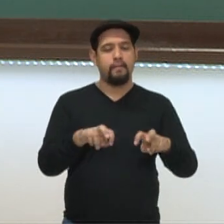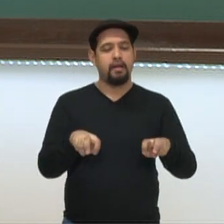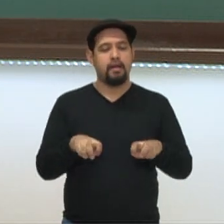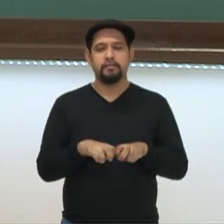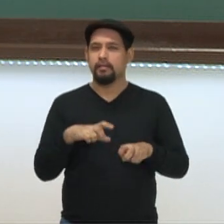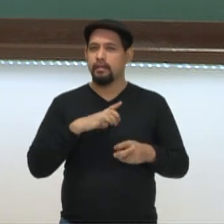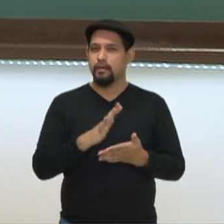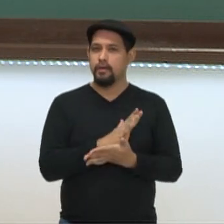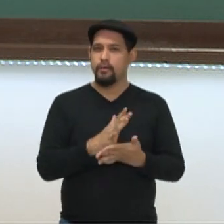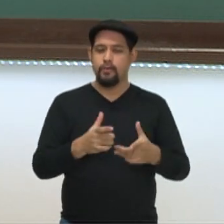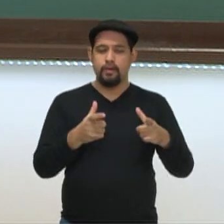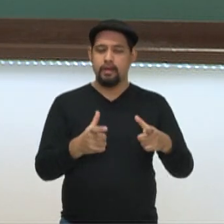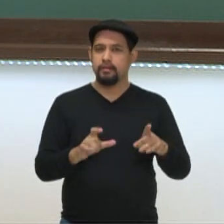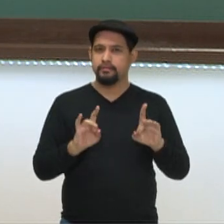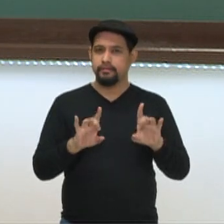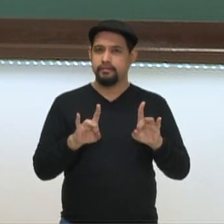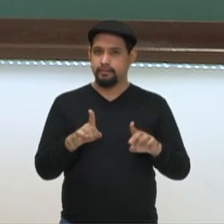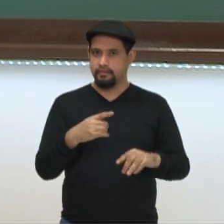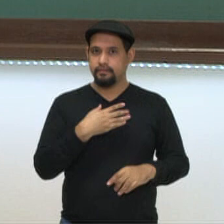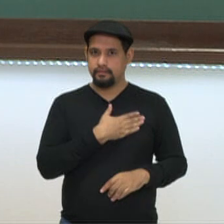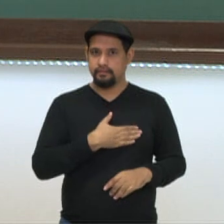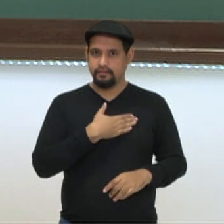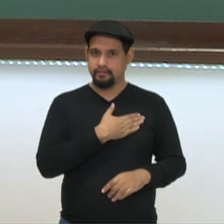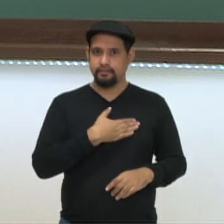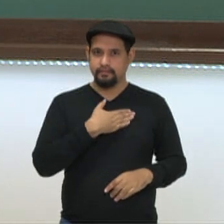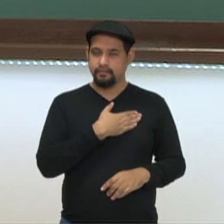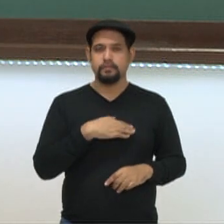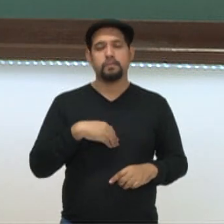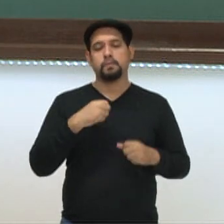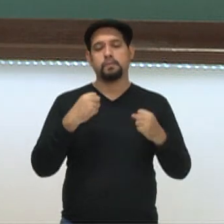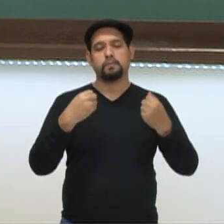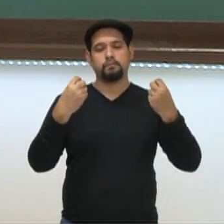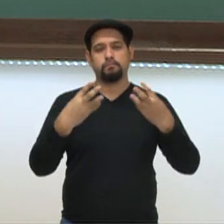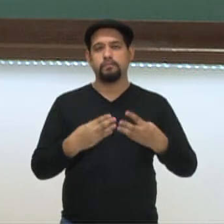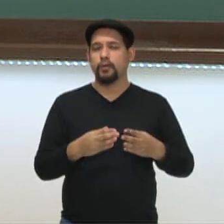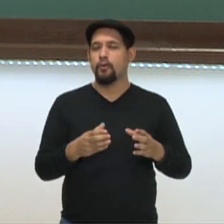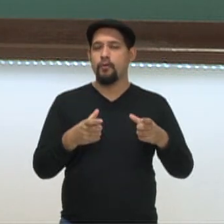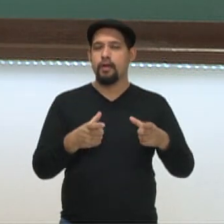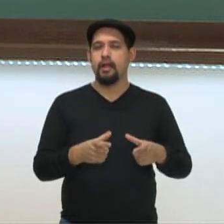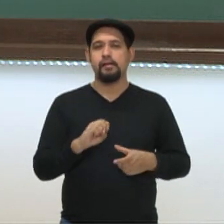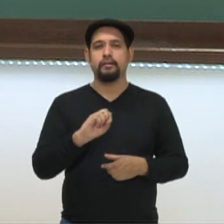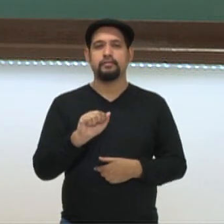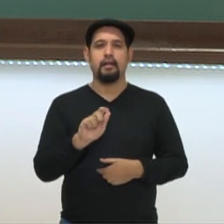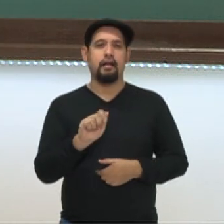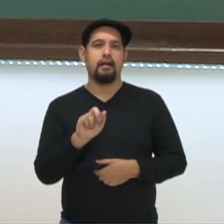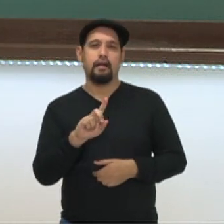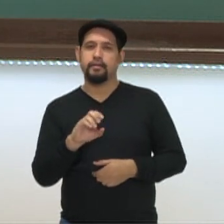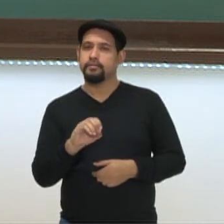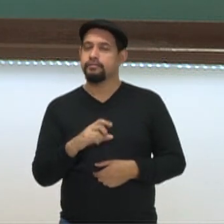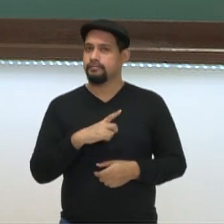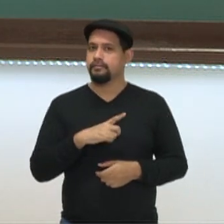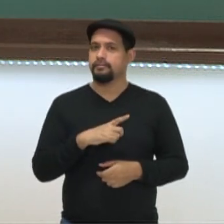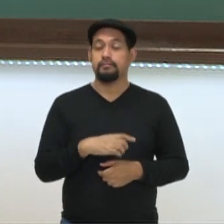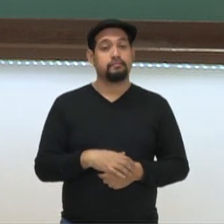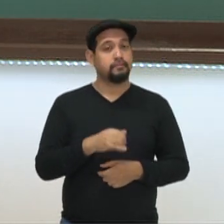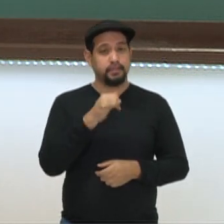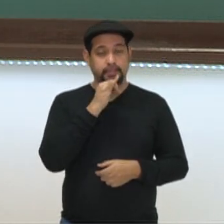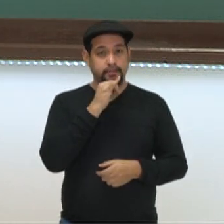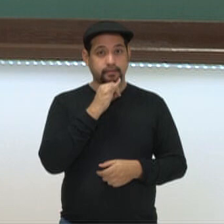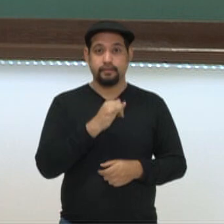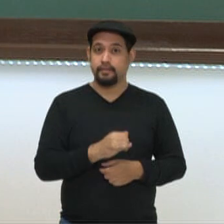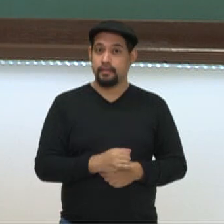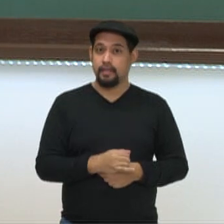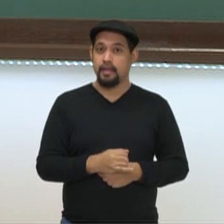algum lugar especial para você que a gente pode dizer que esse lugar é sagrado para você? Bem, no meu caso,